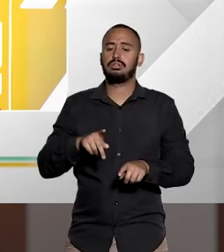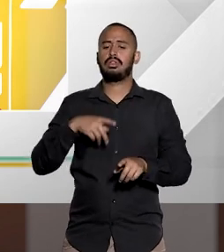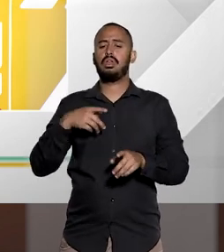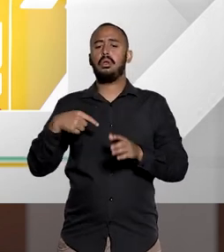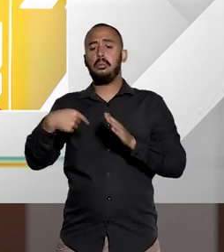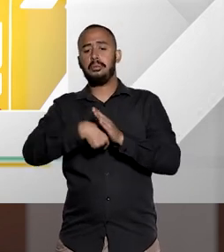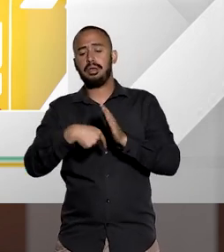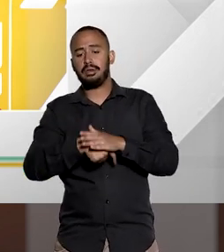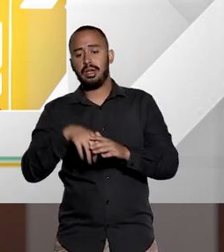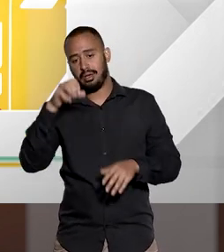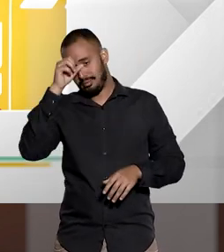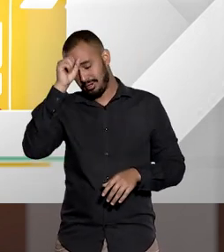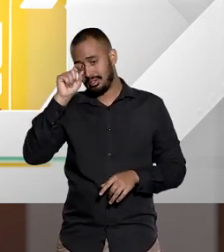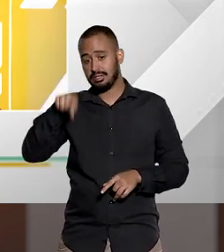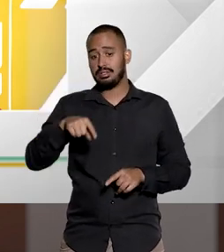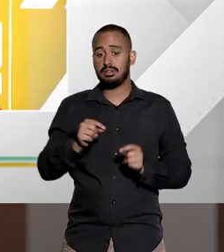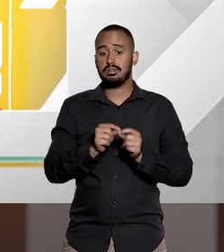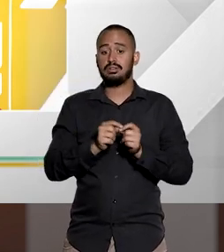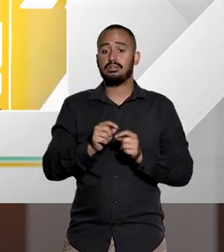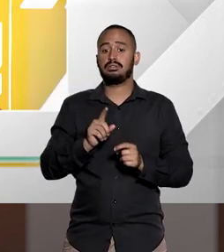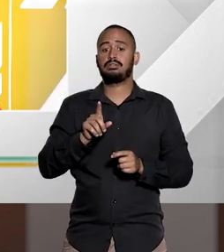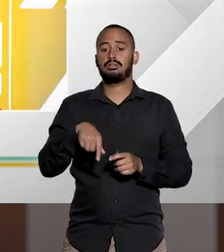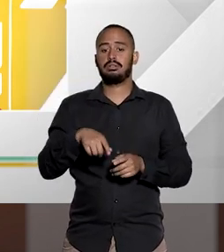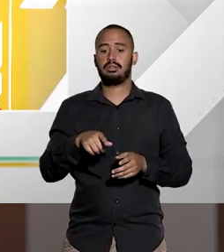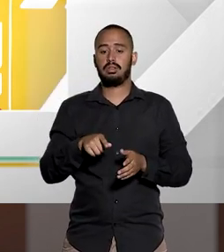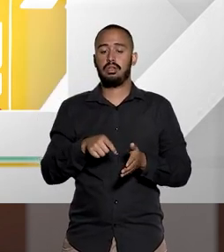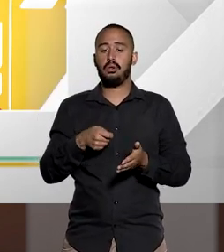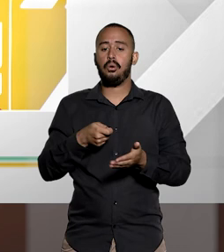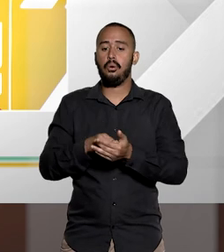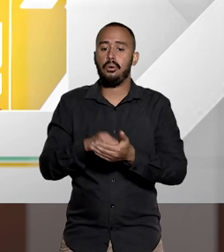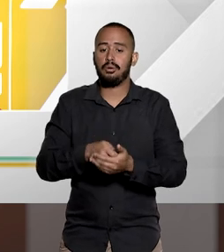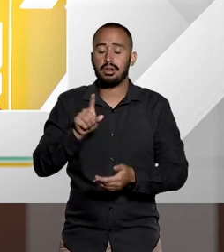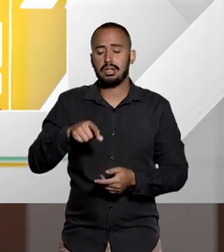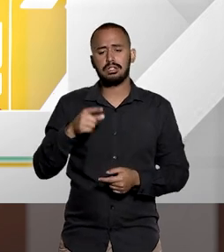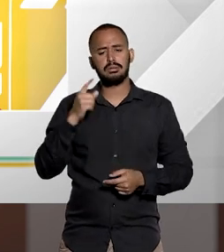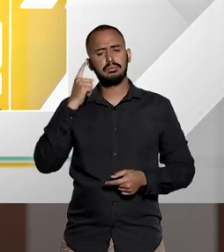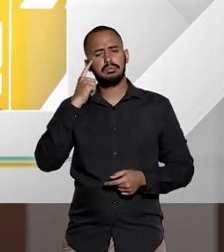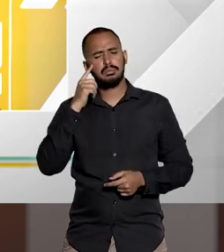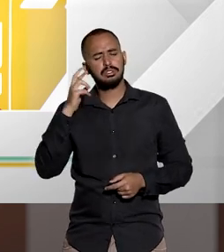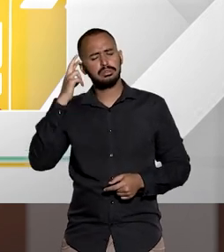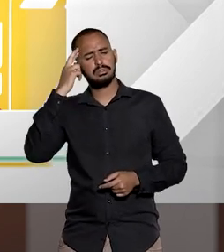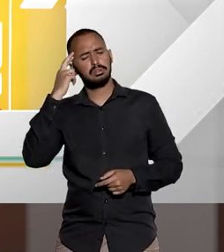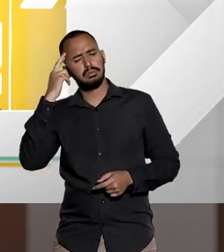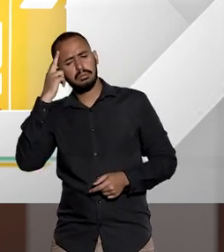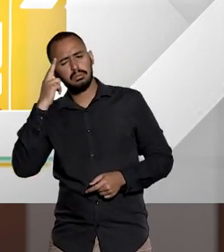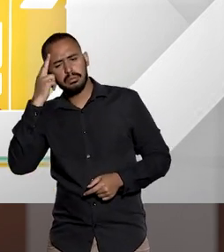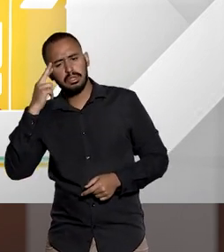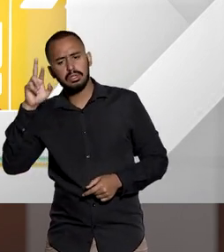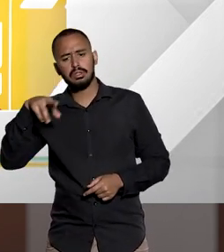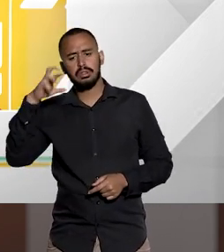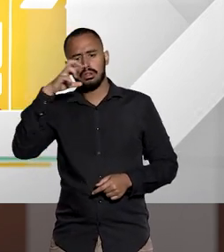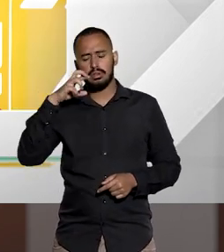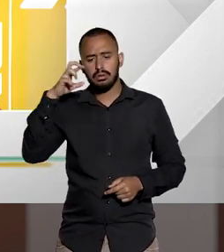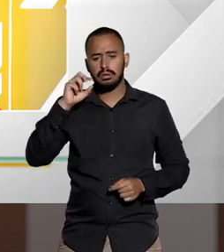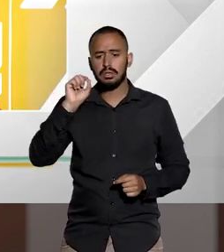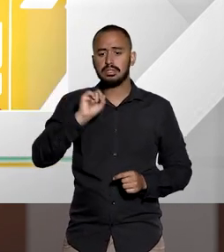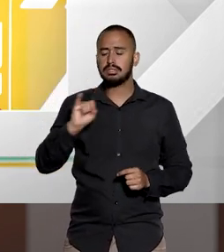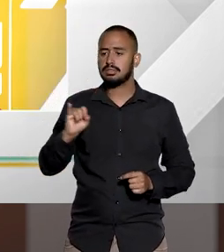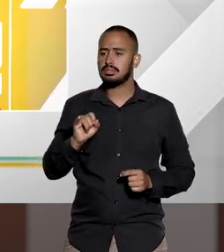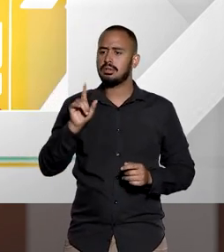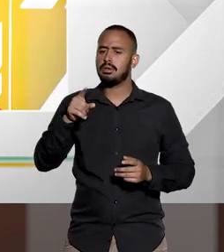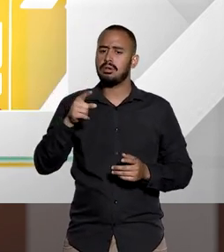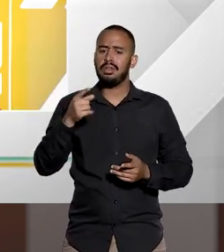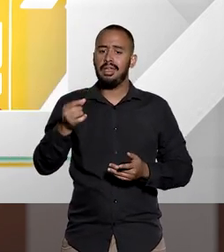com as perguntas, porque muitas vezes as perguntas obrigam a gente a meditar, a refletir um pouco sobre assuntos que a gente não tinha sido